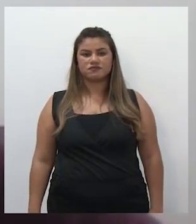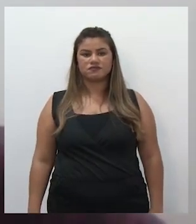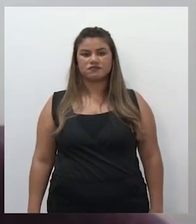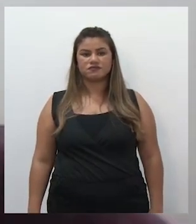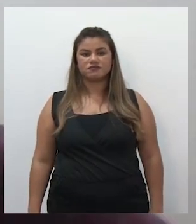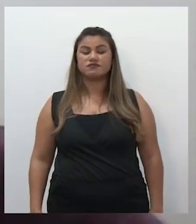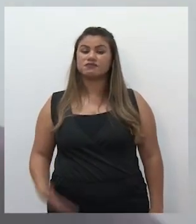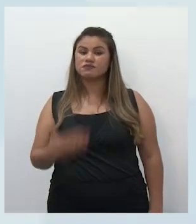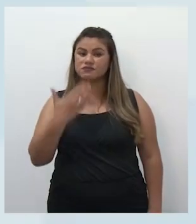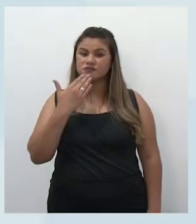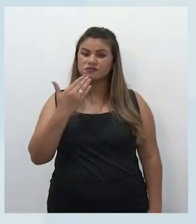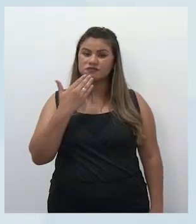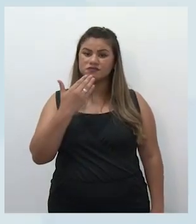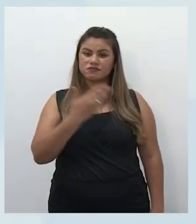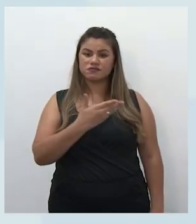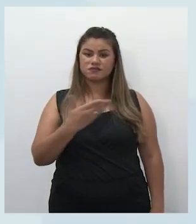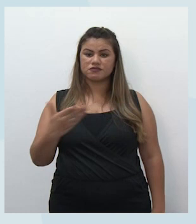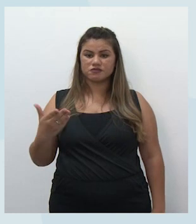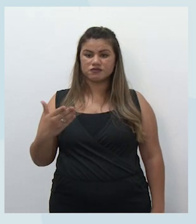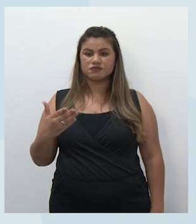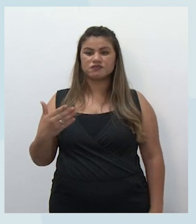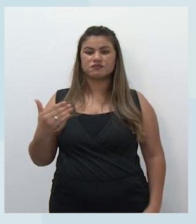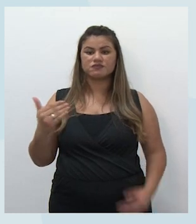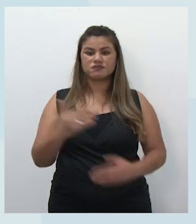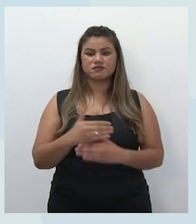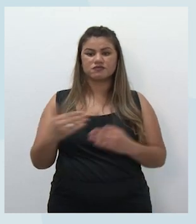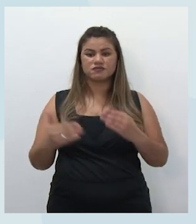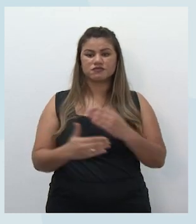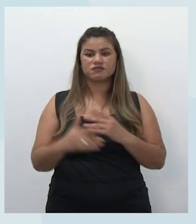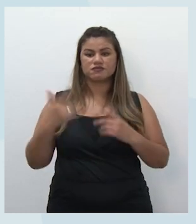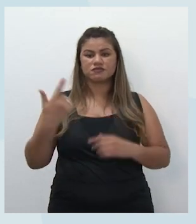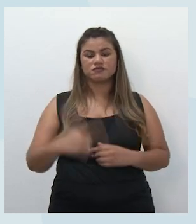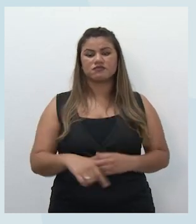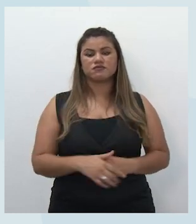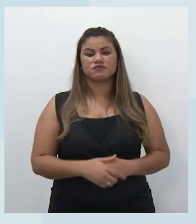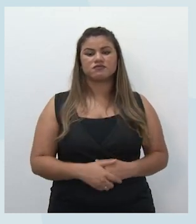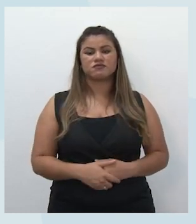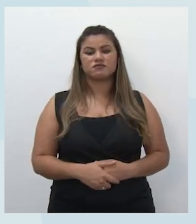vocês coloquem o próximo slide, por gentileza.